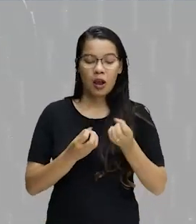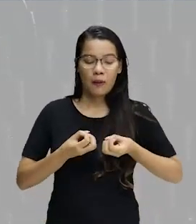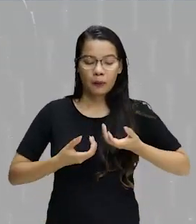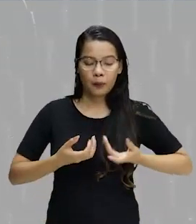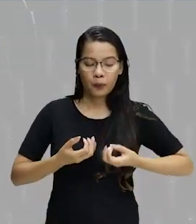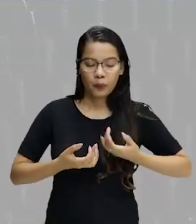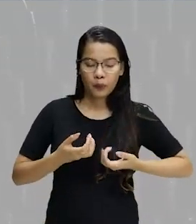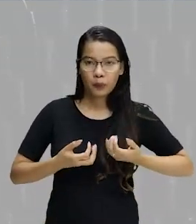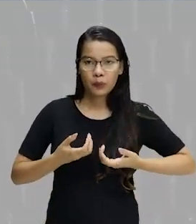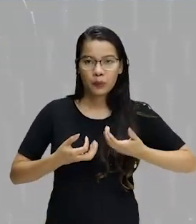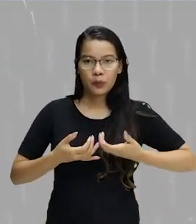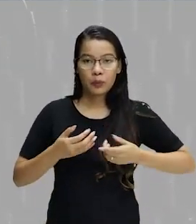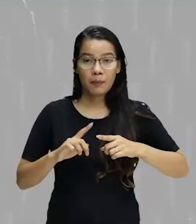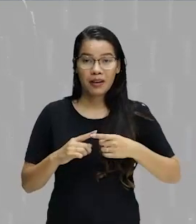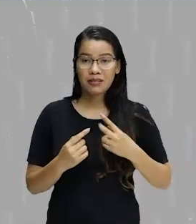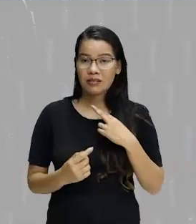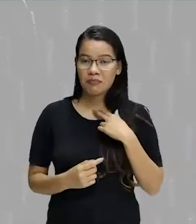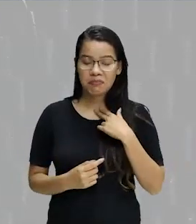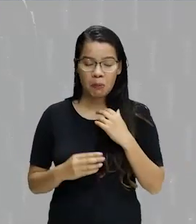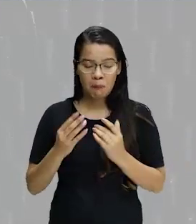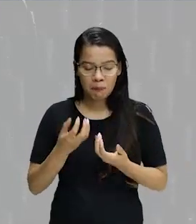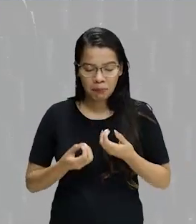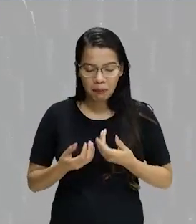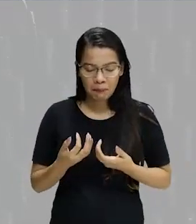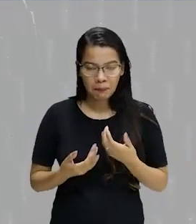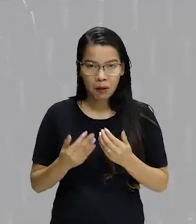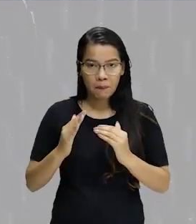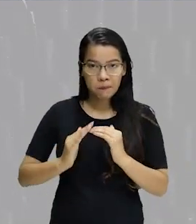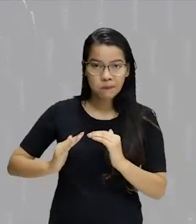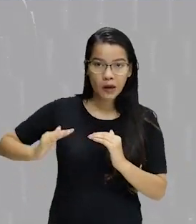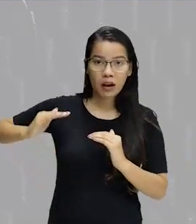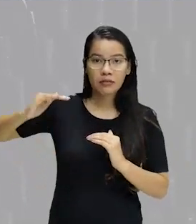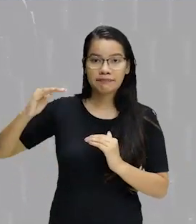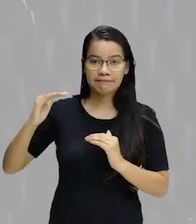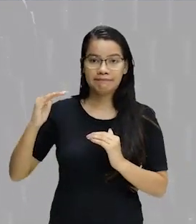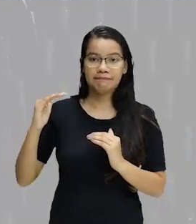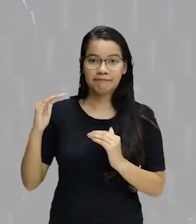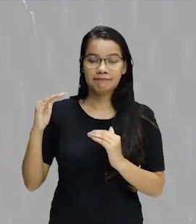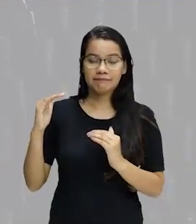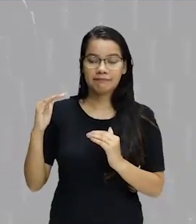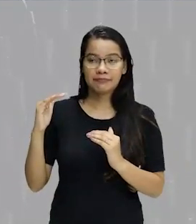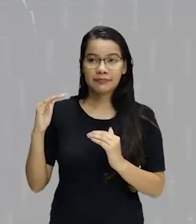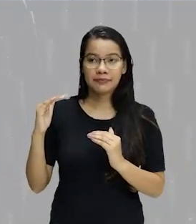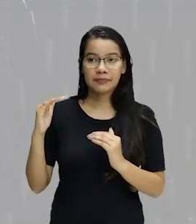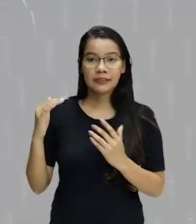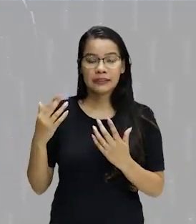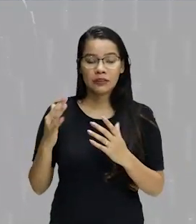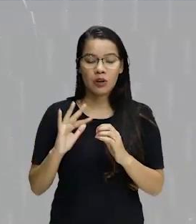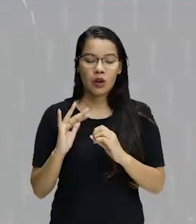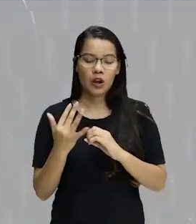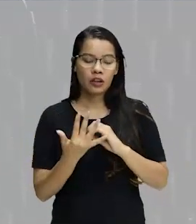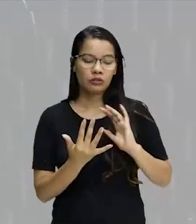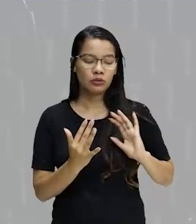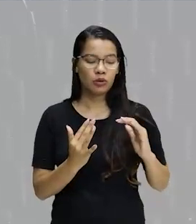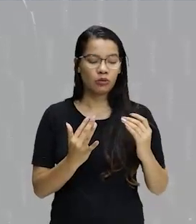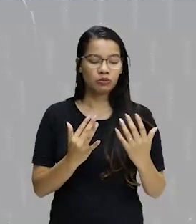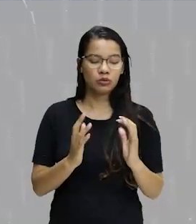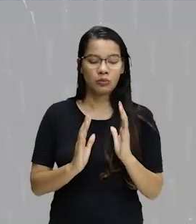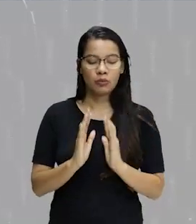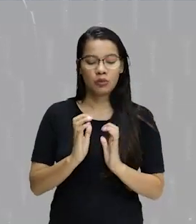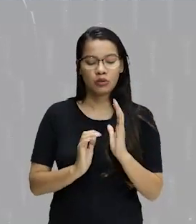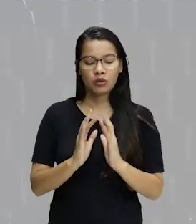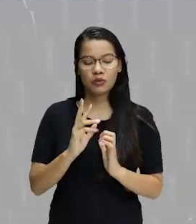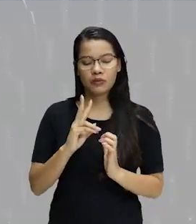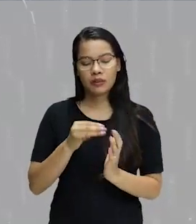pode aquecer de forma elevada. Com isso, ao redor do motor vai passar um